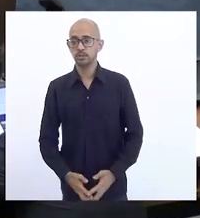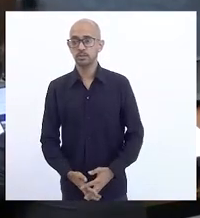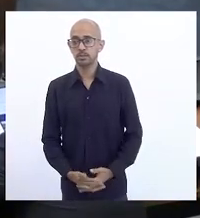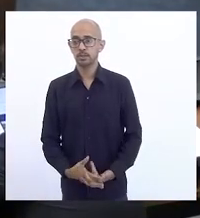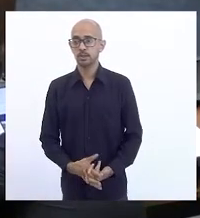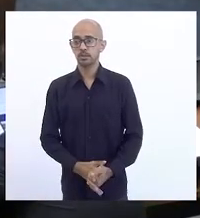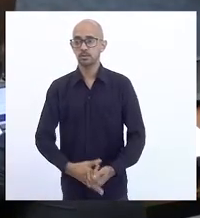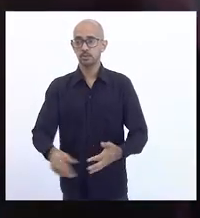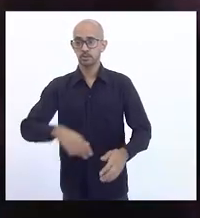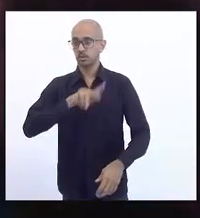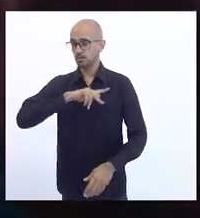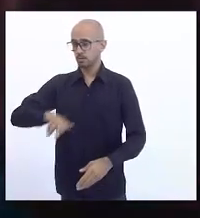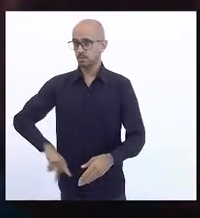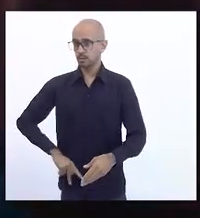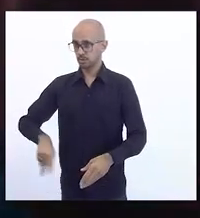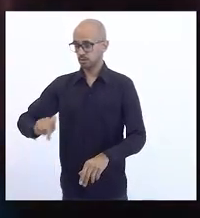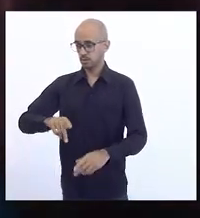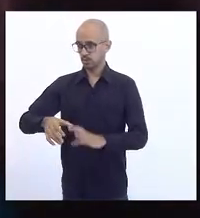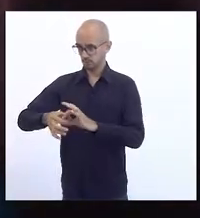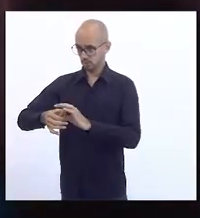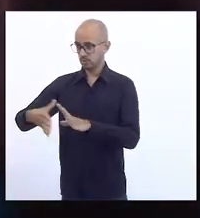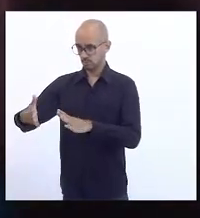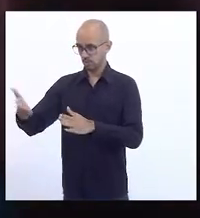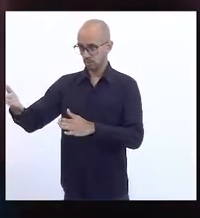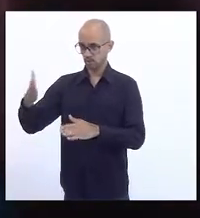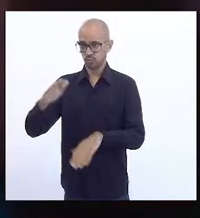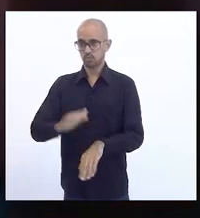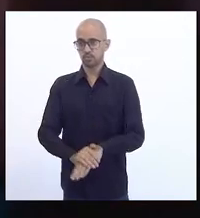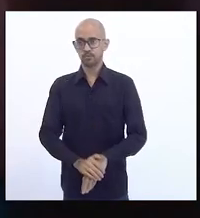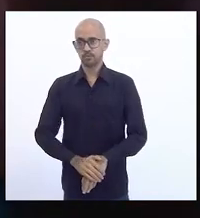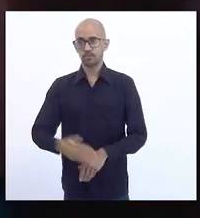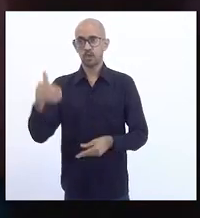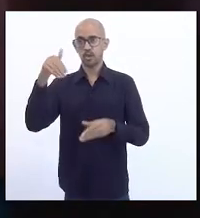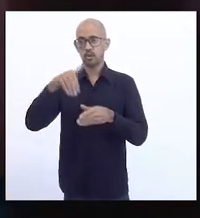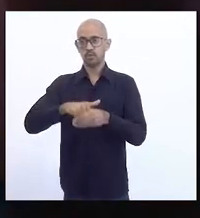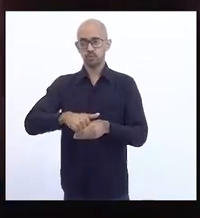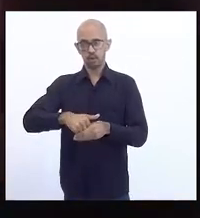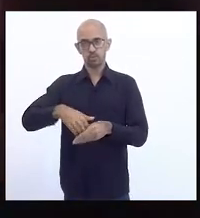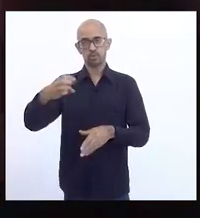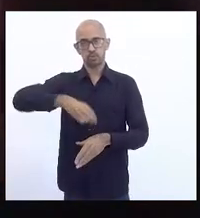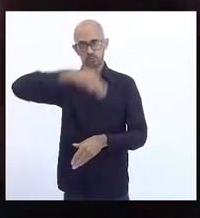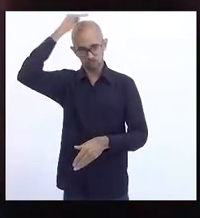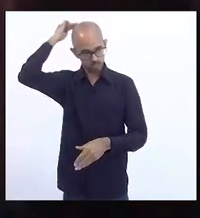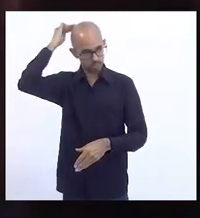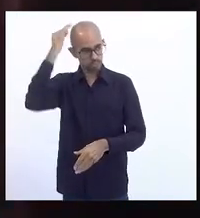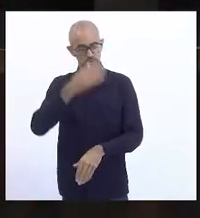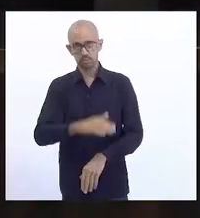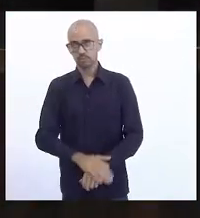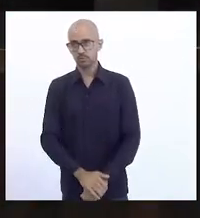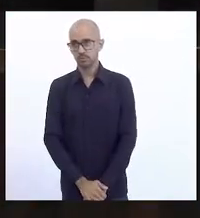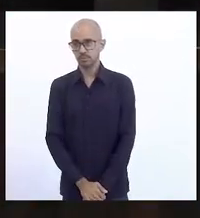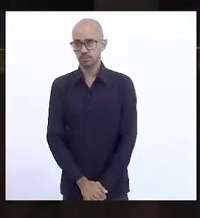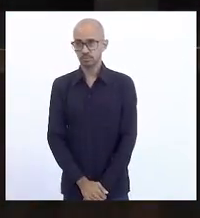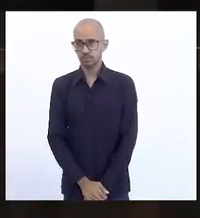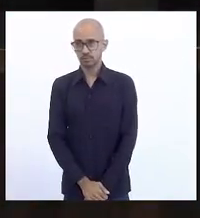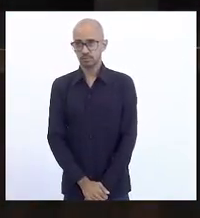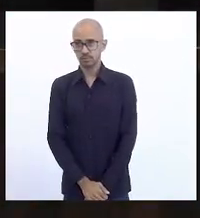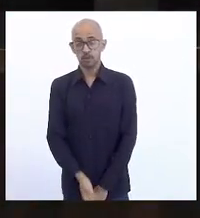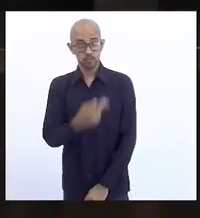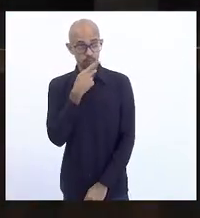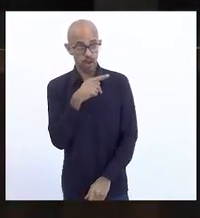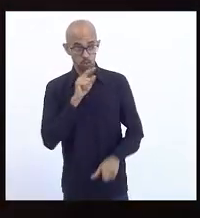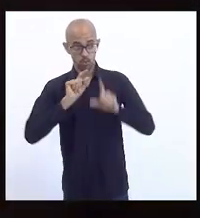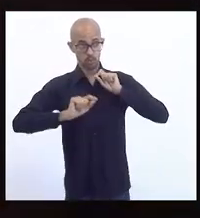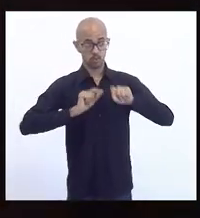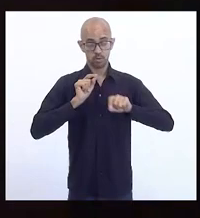Presidente Democrático, eu voto com o relator. 3-1. E digo o seguinte, esse voto,